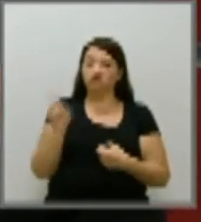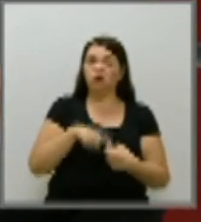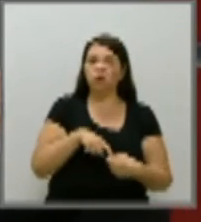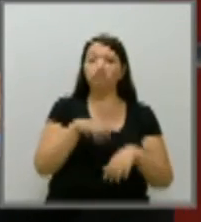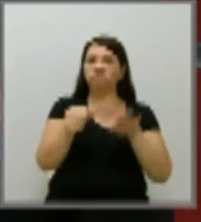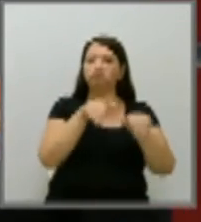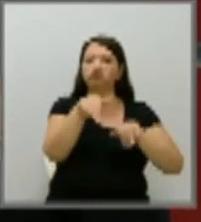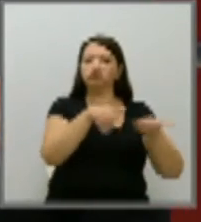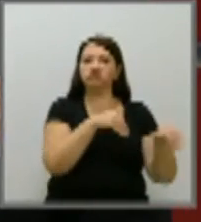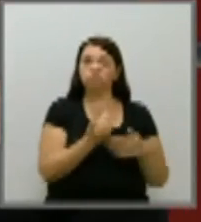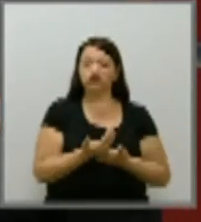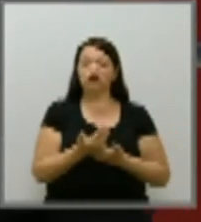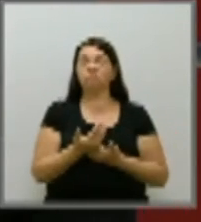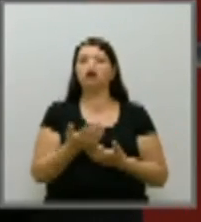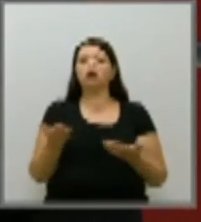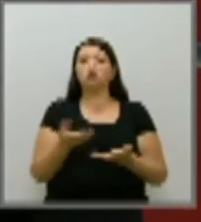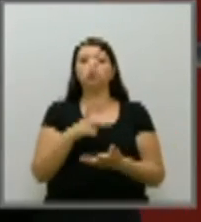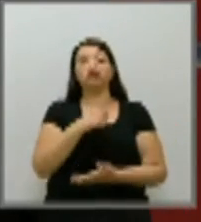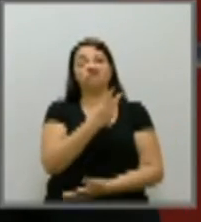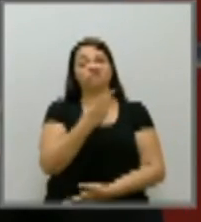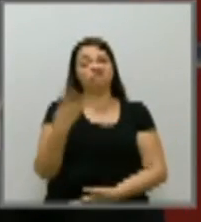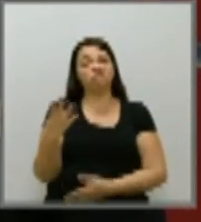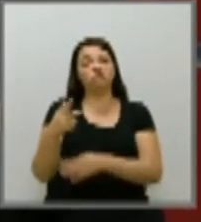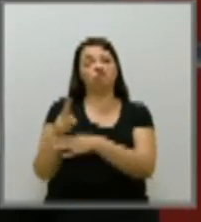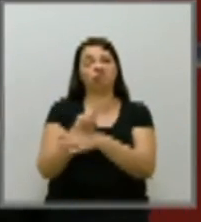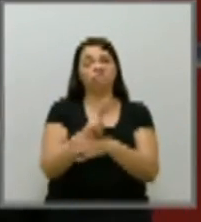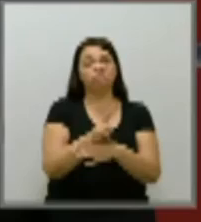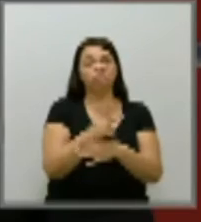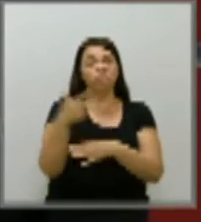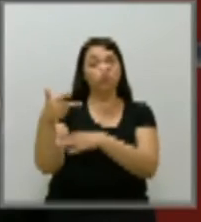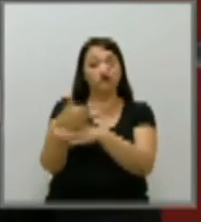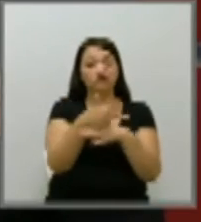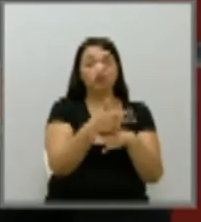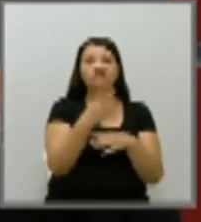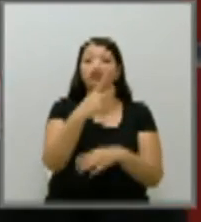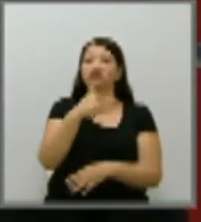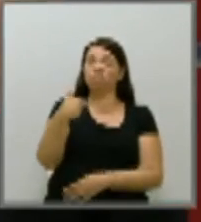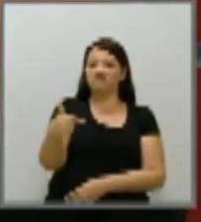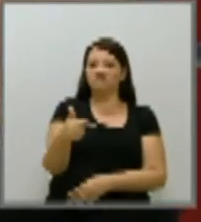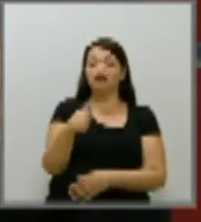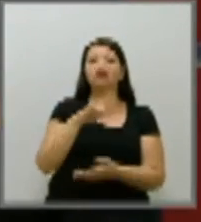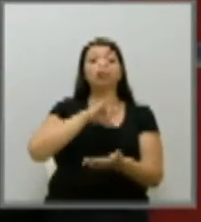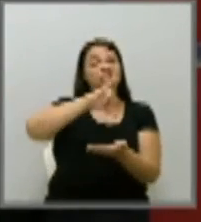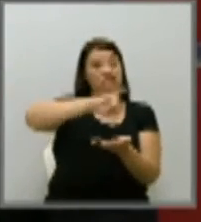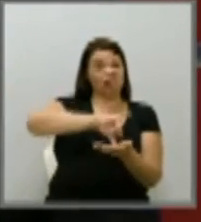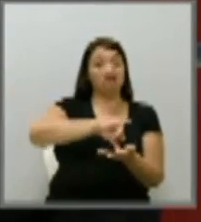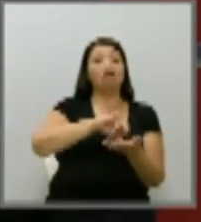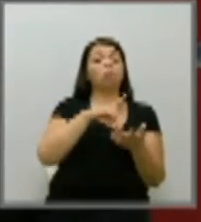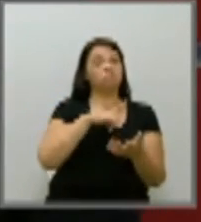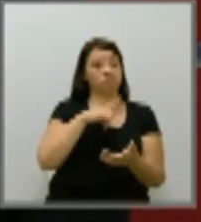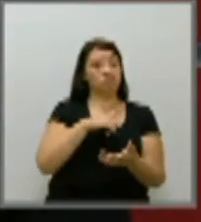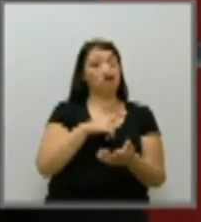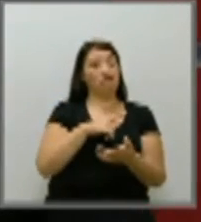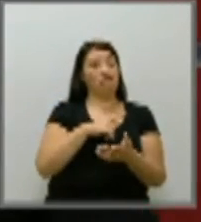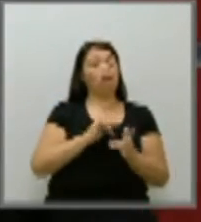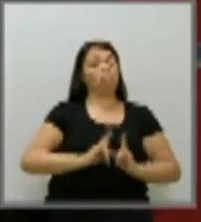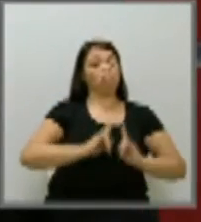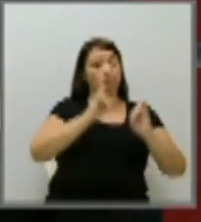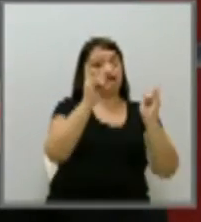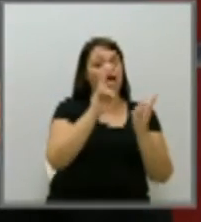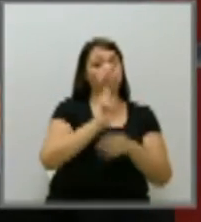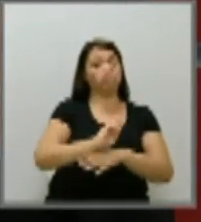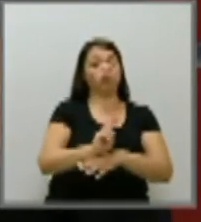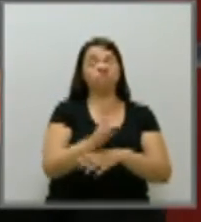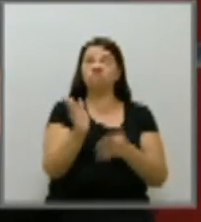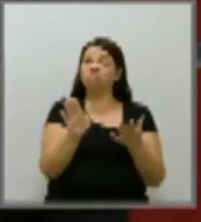estabelecer. Hoje nós temos as 24 câmeras, 17 em funcionamento. A central está lá na sede da guarda, talvez a senhora não conheça. Tempo,